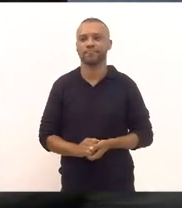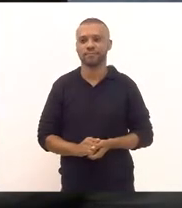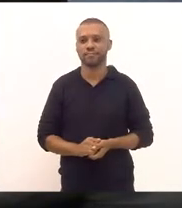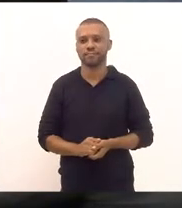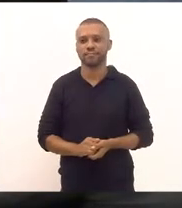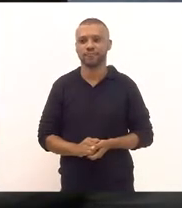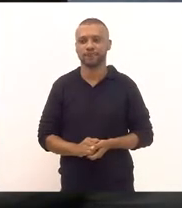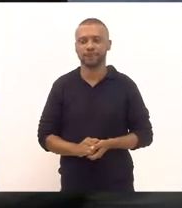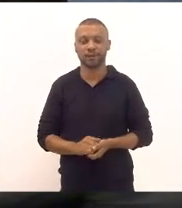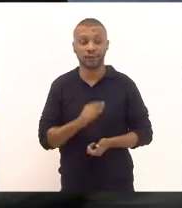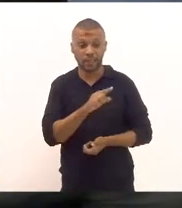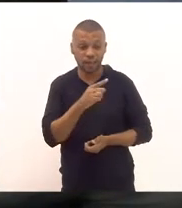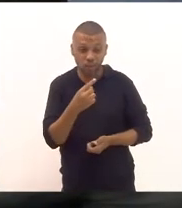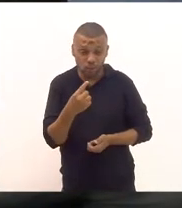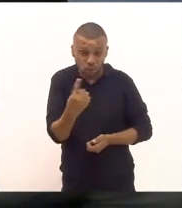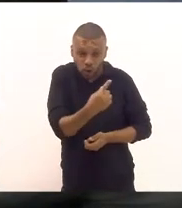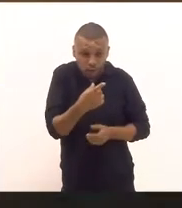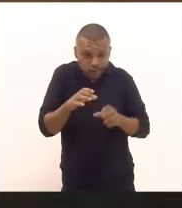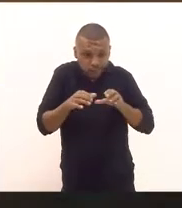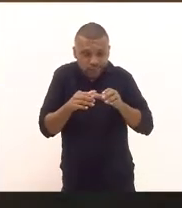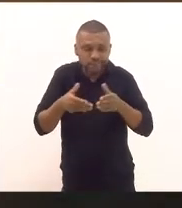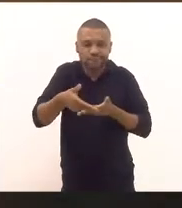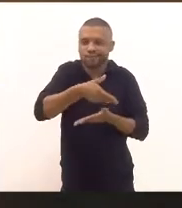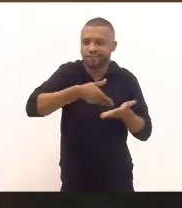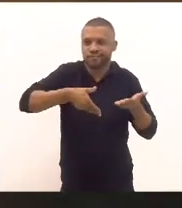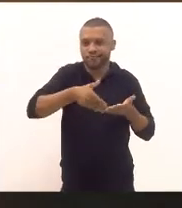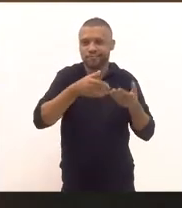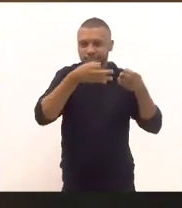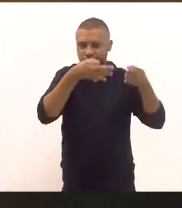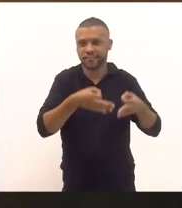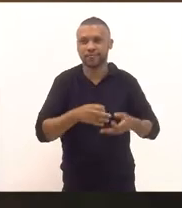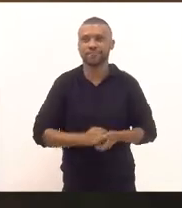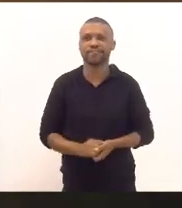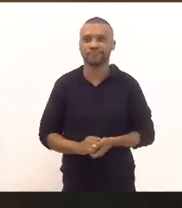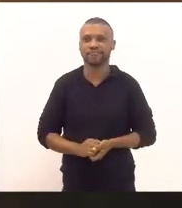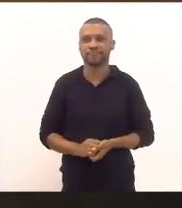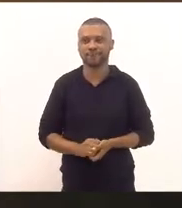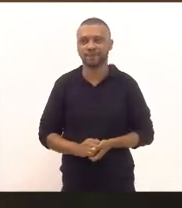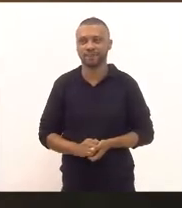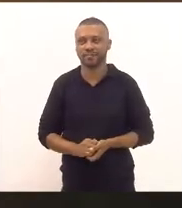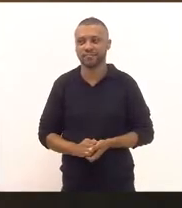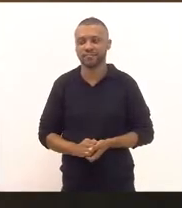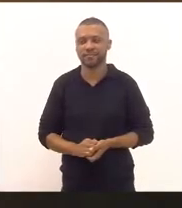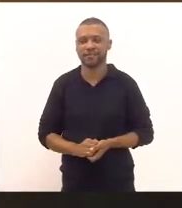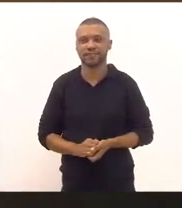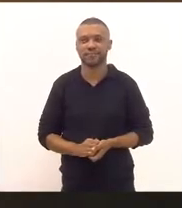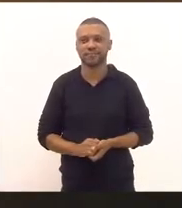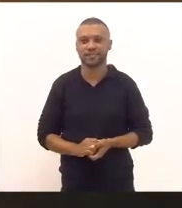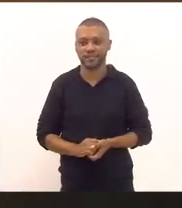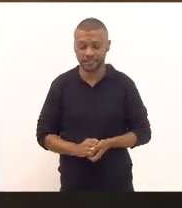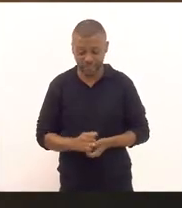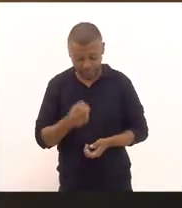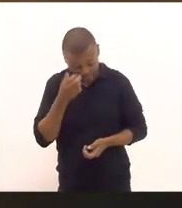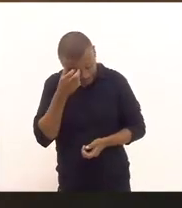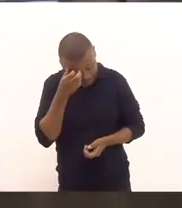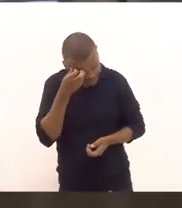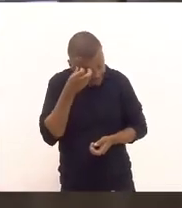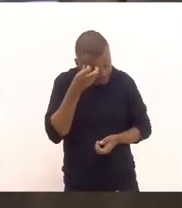pelo nosso terminou ó o seu trabalho